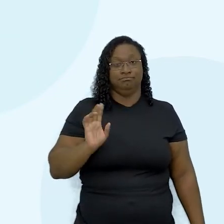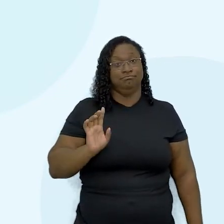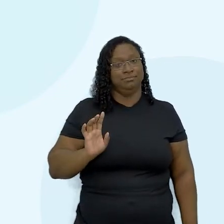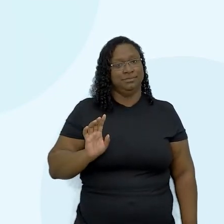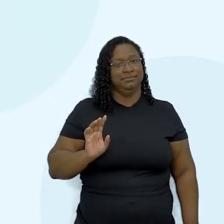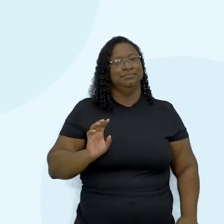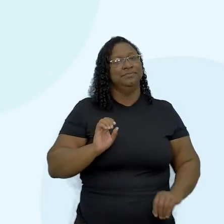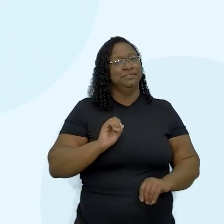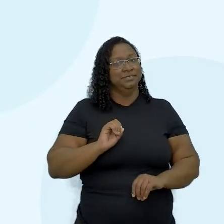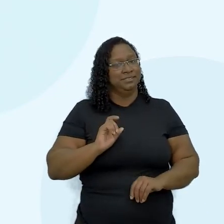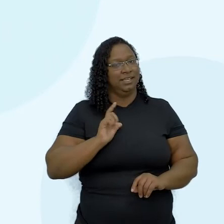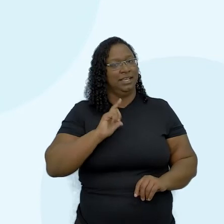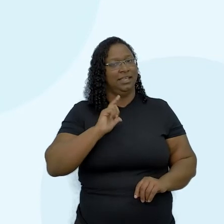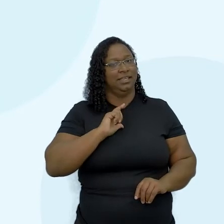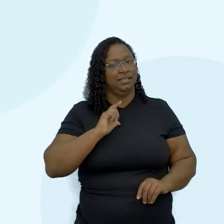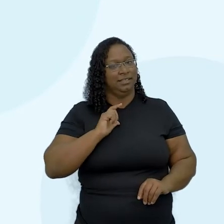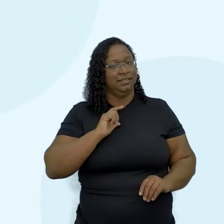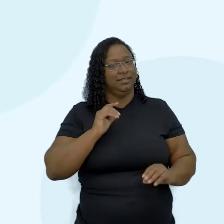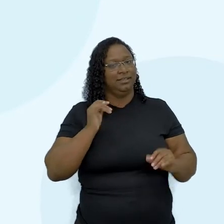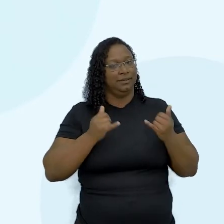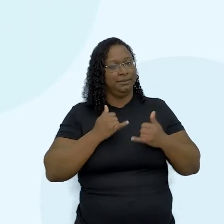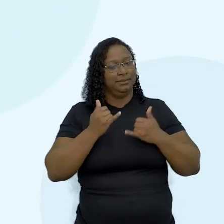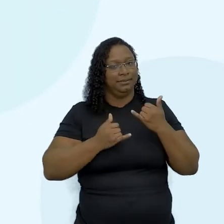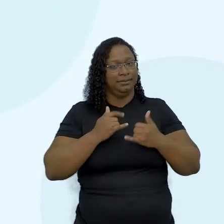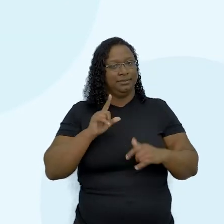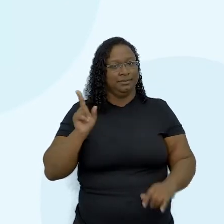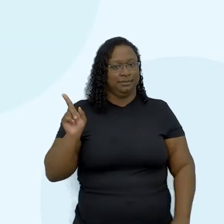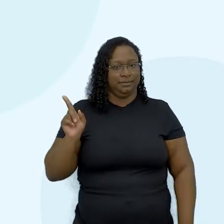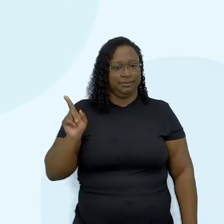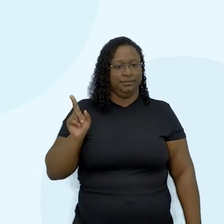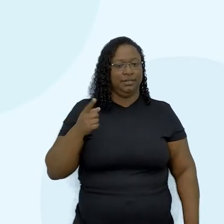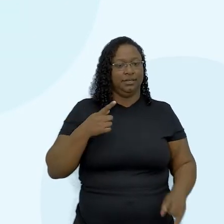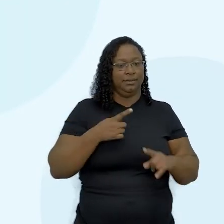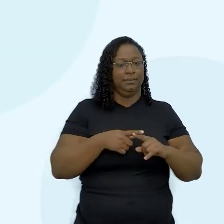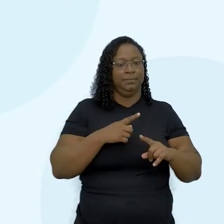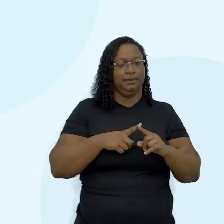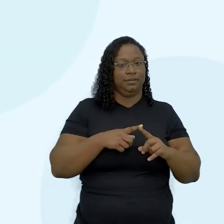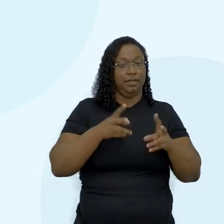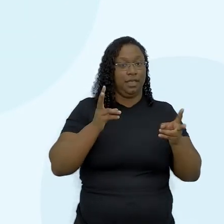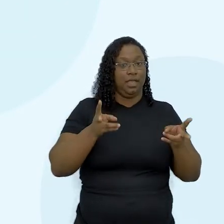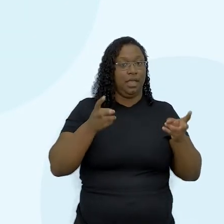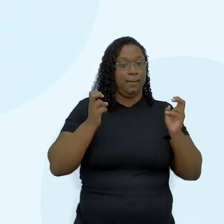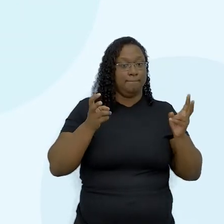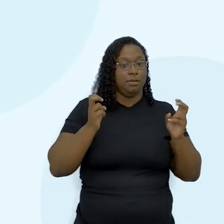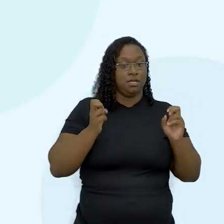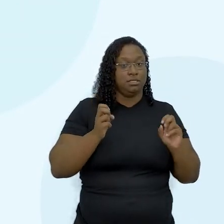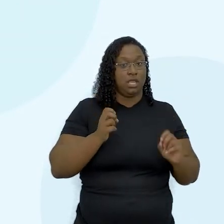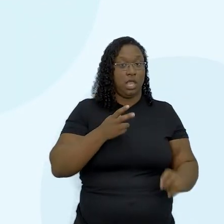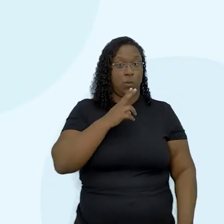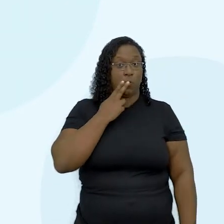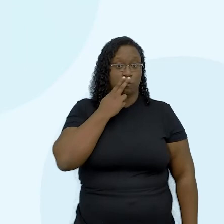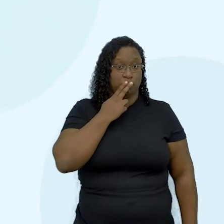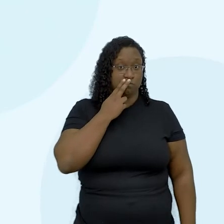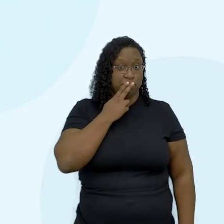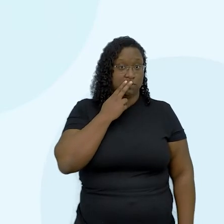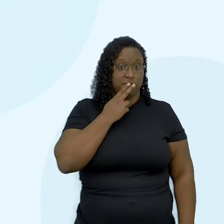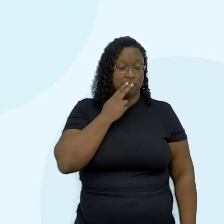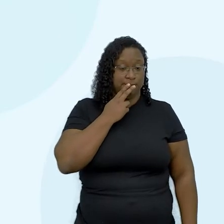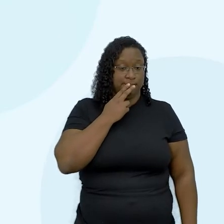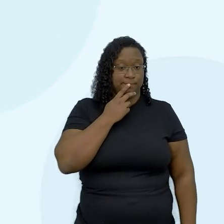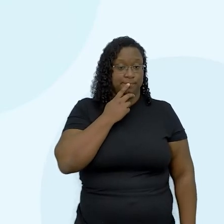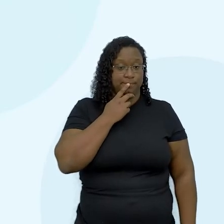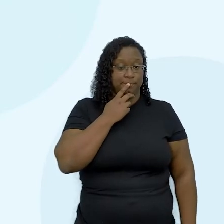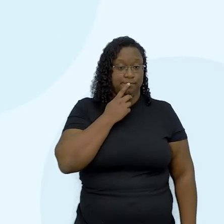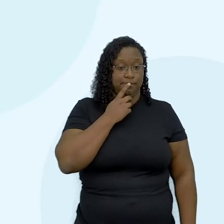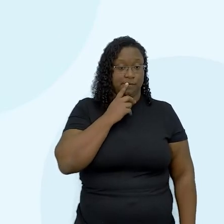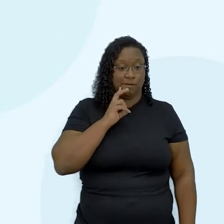é o aparelho vermelho. O vermelho? É, porque ele ficou ligado o tempo todo. Então, eu tô achando que ele vai... Igualmente. É, e o outro...